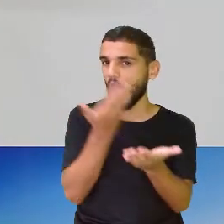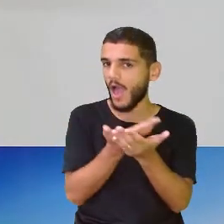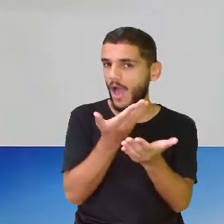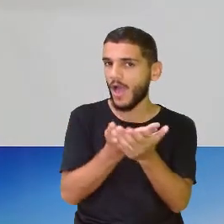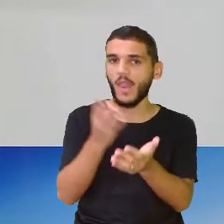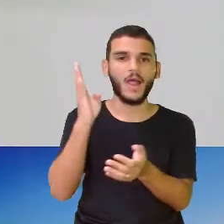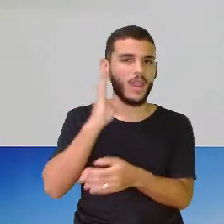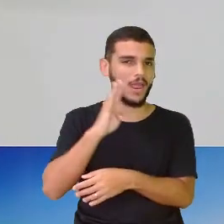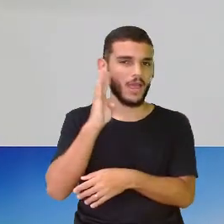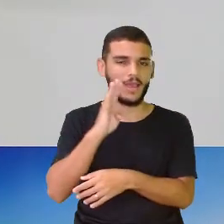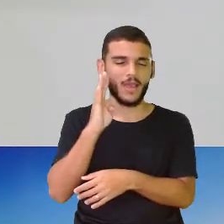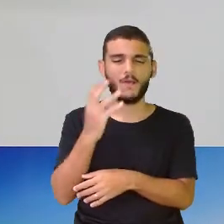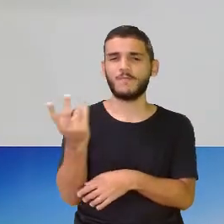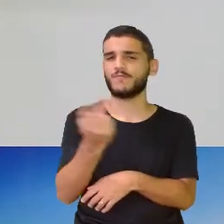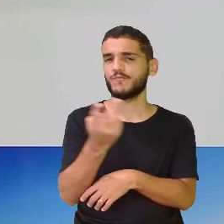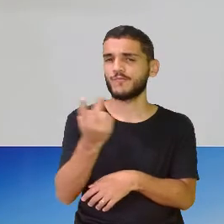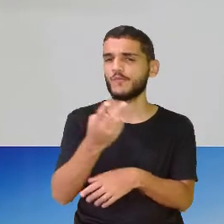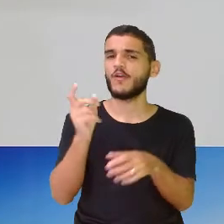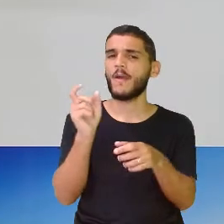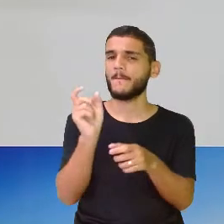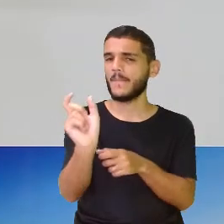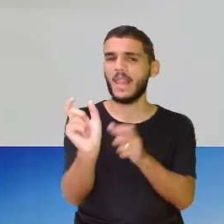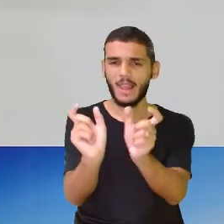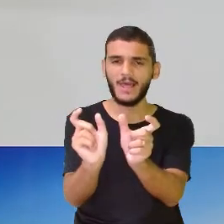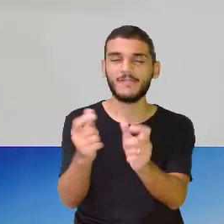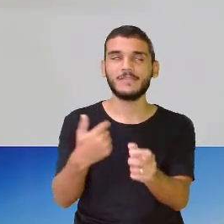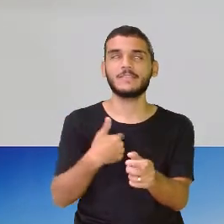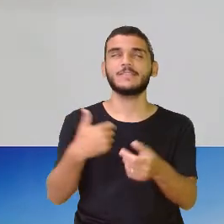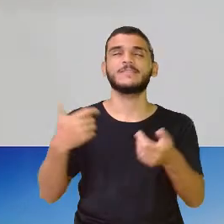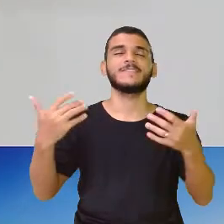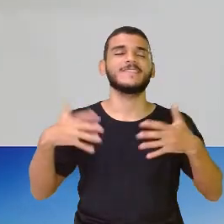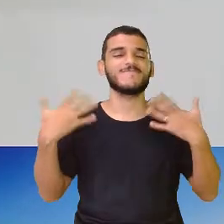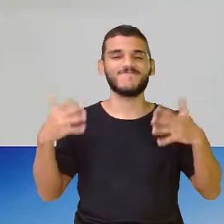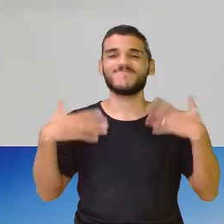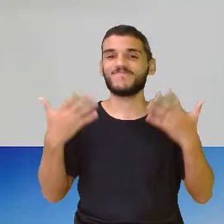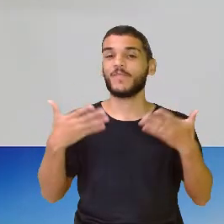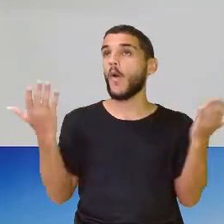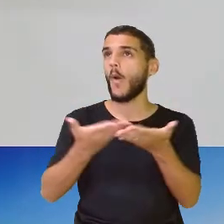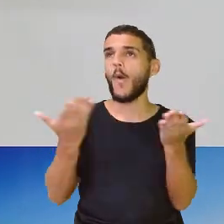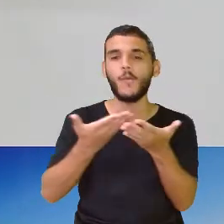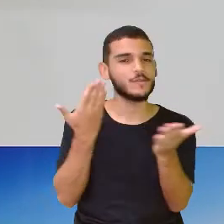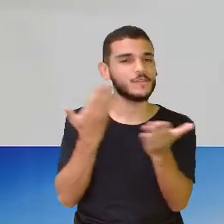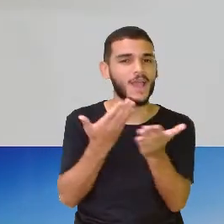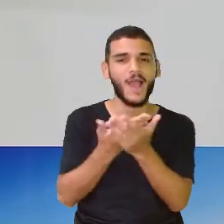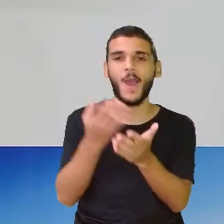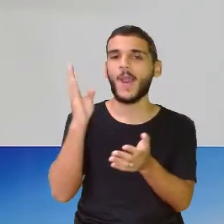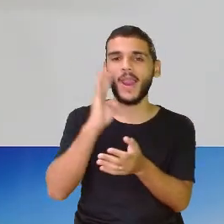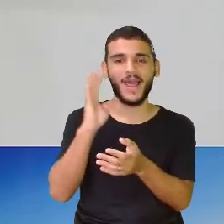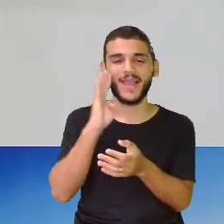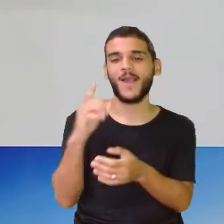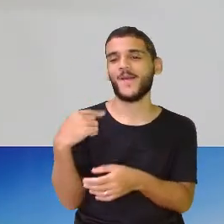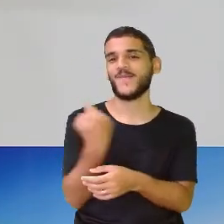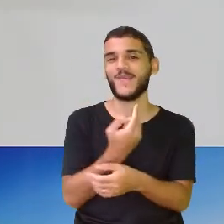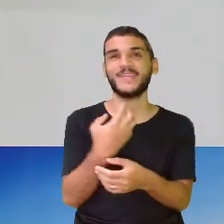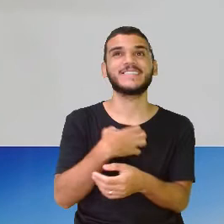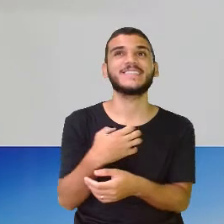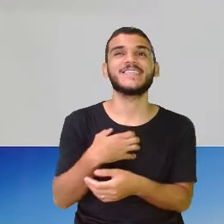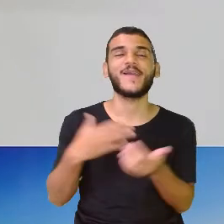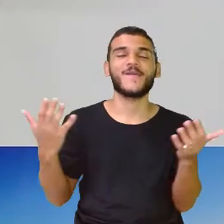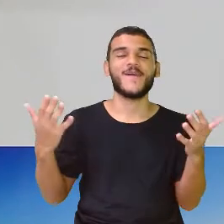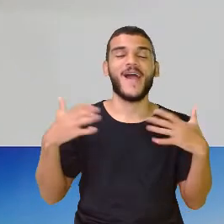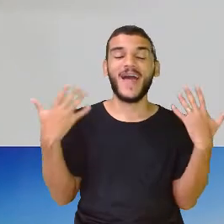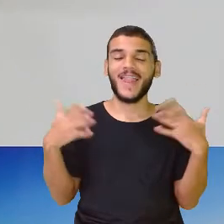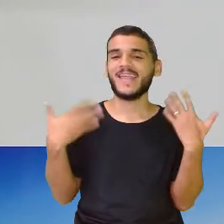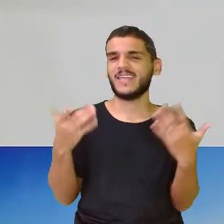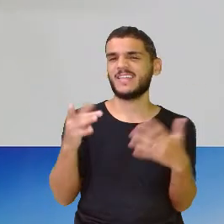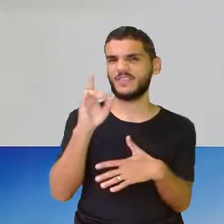duas palavrinhas que eu fico bem animada. Eita, hoje a gente vai ter uma aula bem legal. Deixa a gente animado também, não é só folga